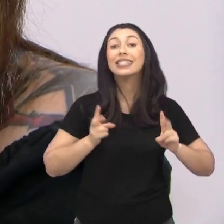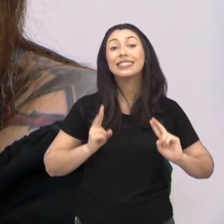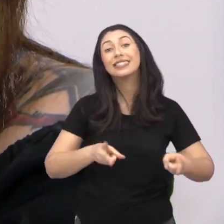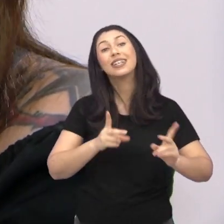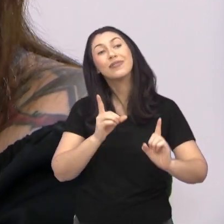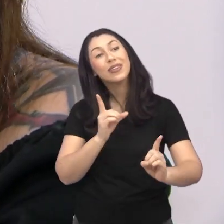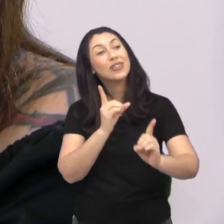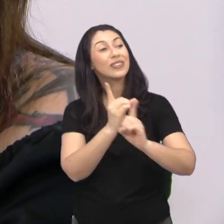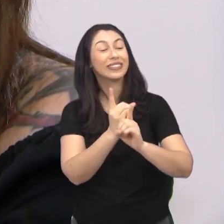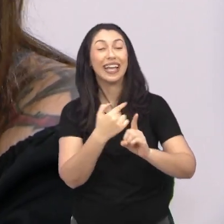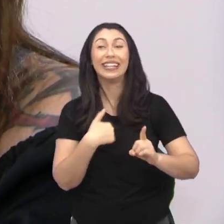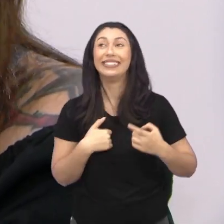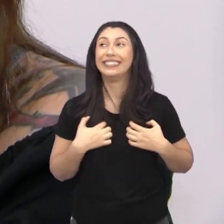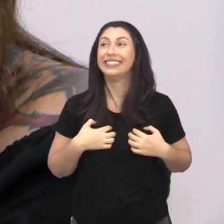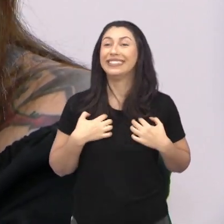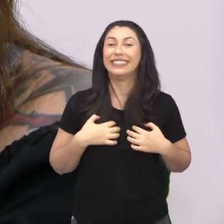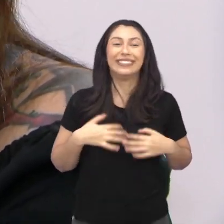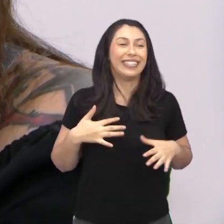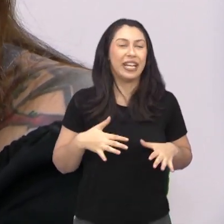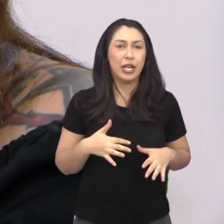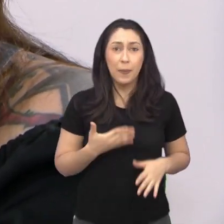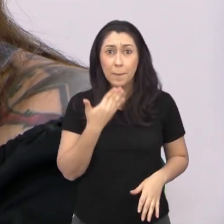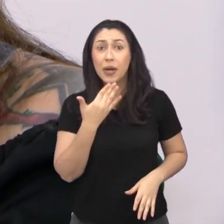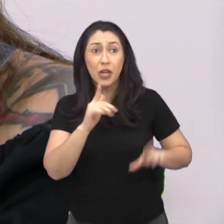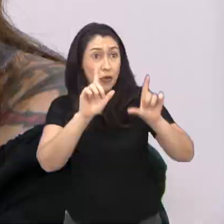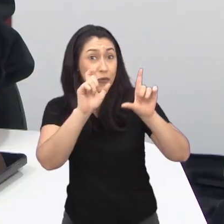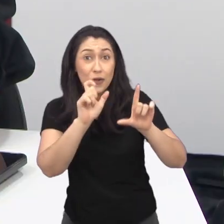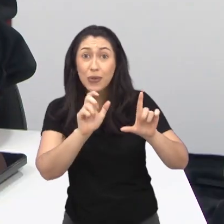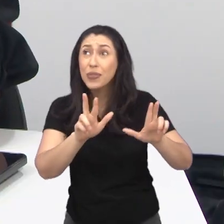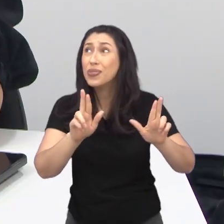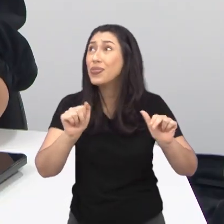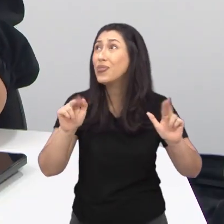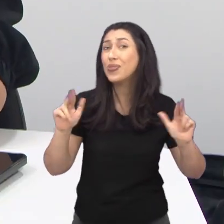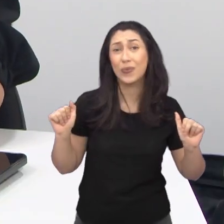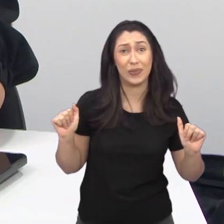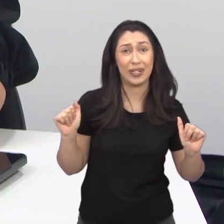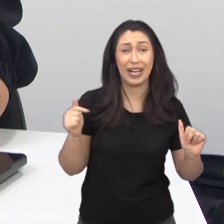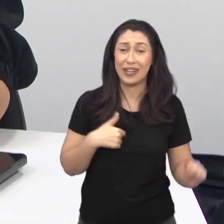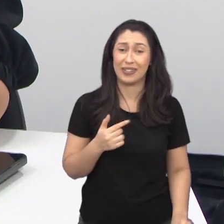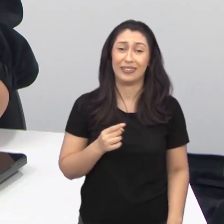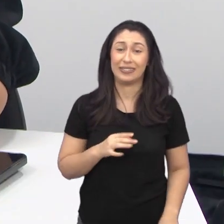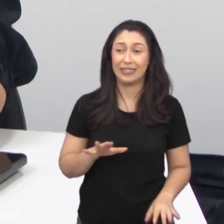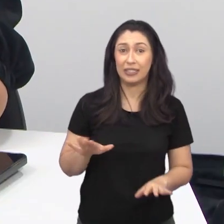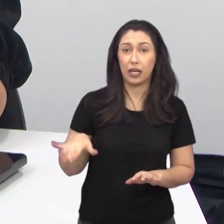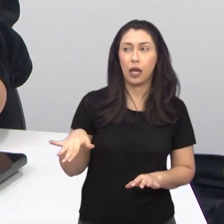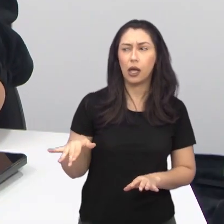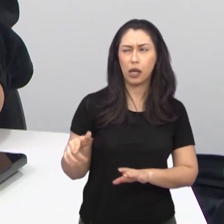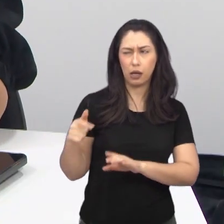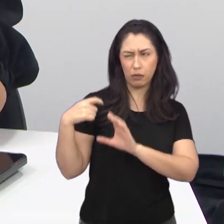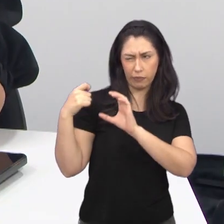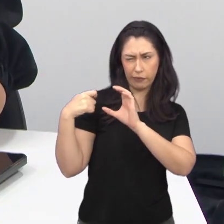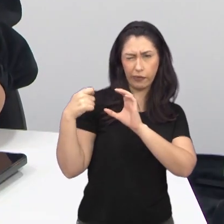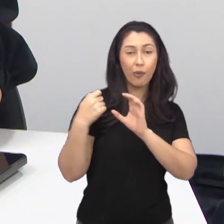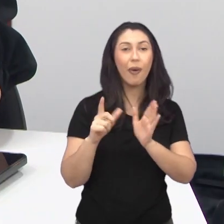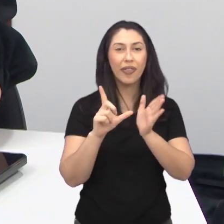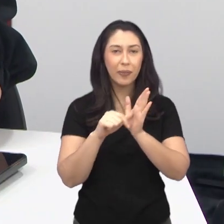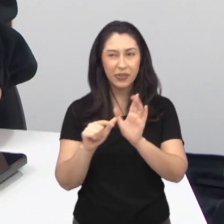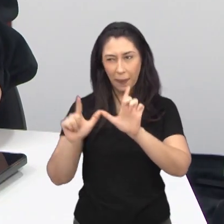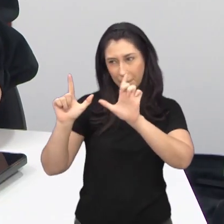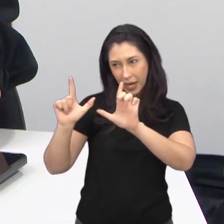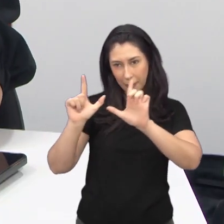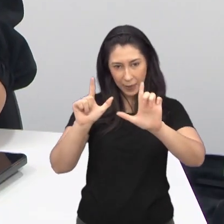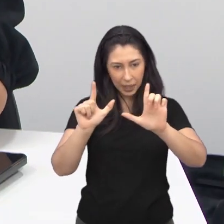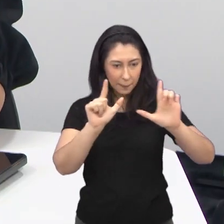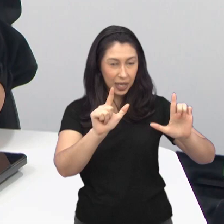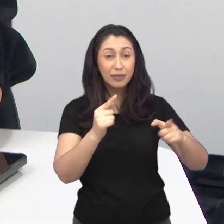muito tensos. Eu nunca pedi uma foto, porque eu não tenho coragem. Quem entra comigo eu falo, vai filmando, vai filmando. E depois eu faço uns prints, porque eu